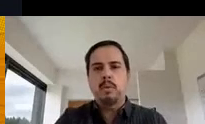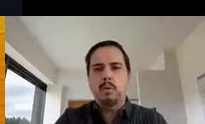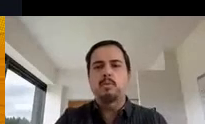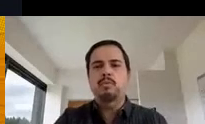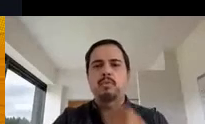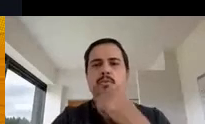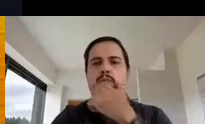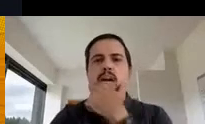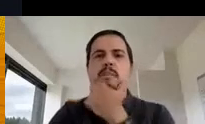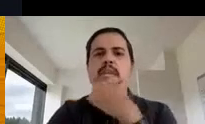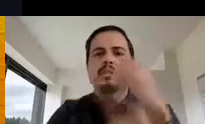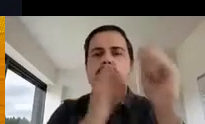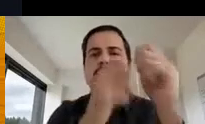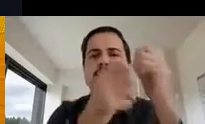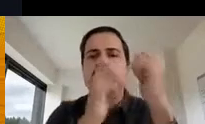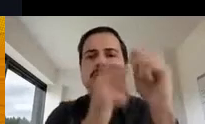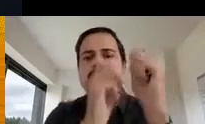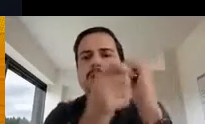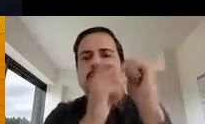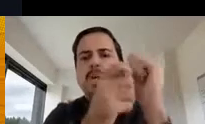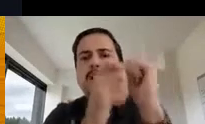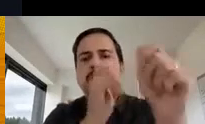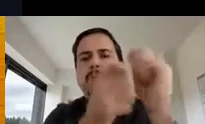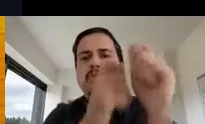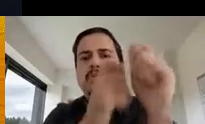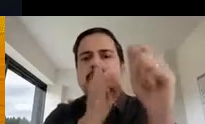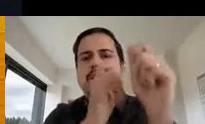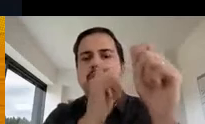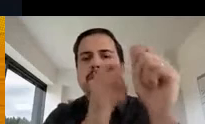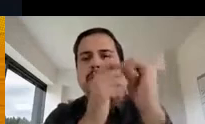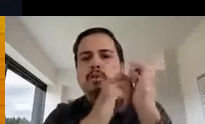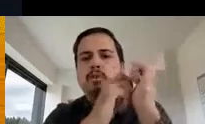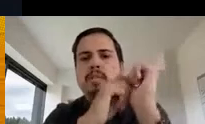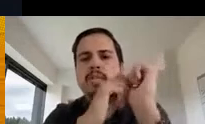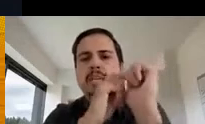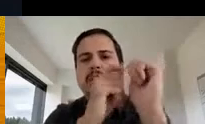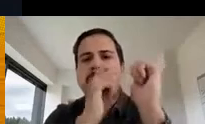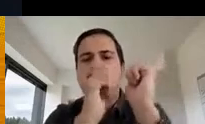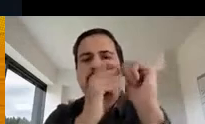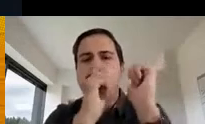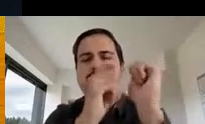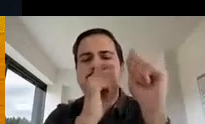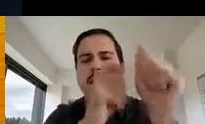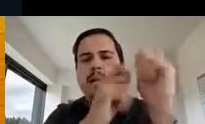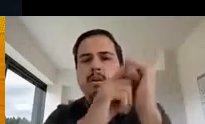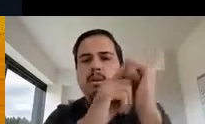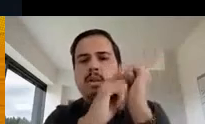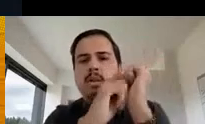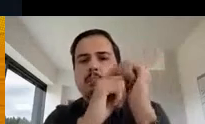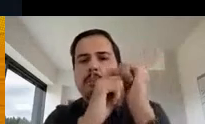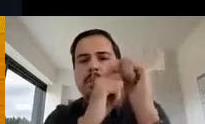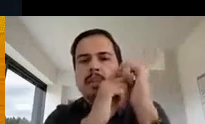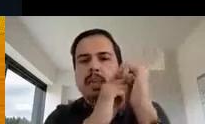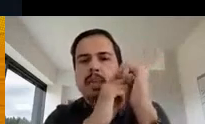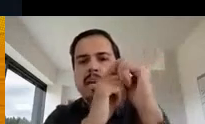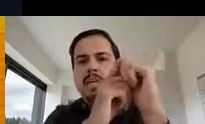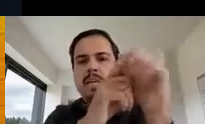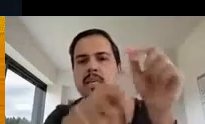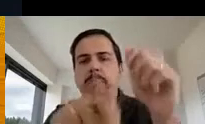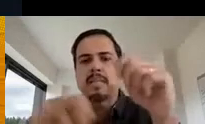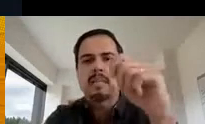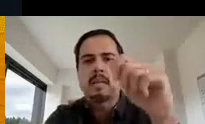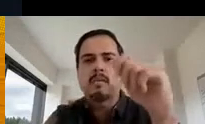por repetição. Como no filme do Chaplin, você está ali na linha de produção, batendo martelo, sua especialidade é parafusar, ou então é